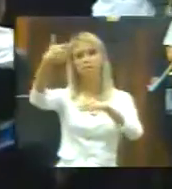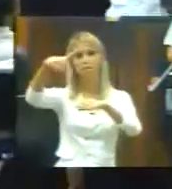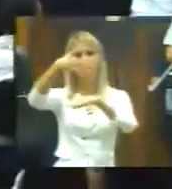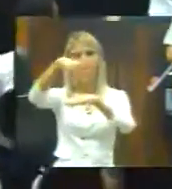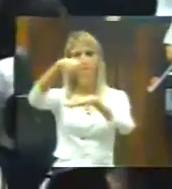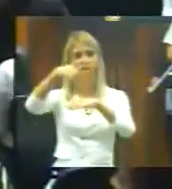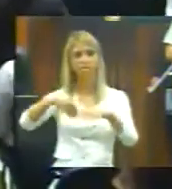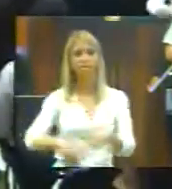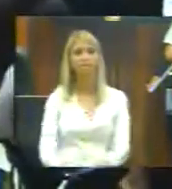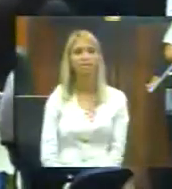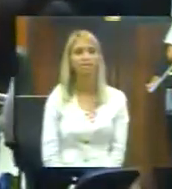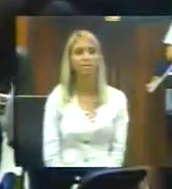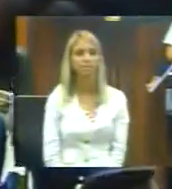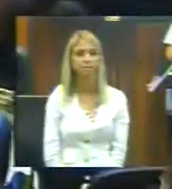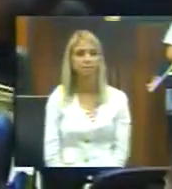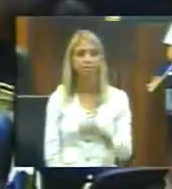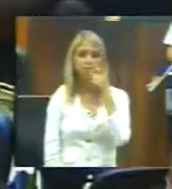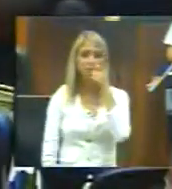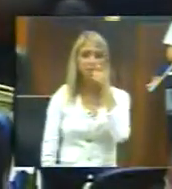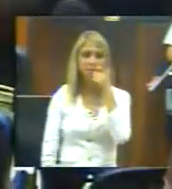Deputada.